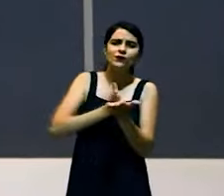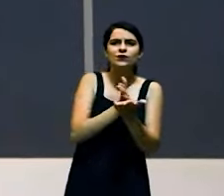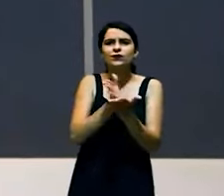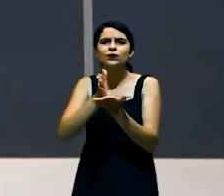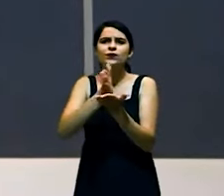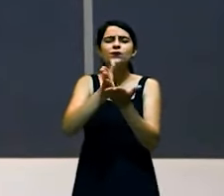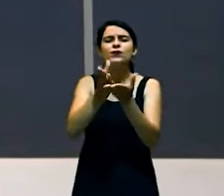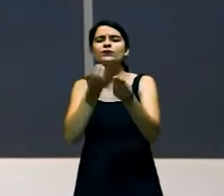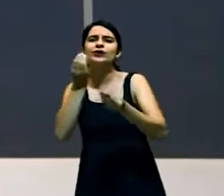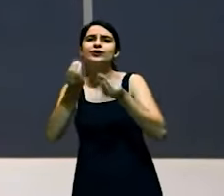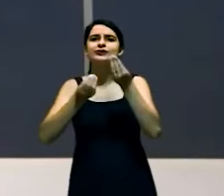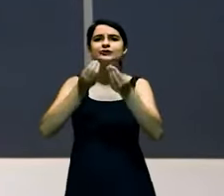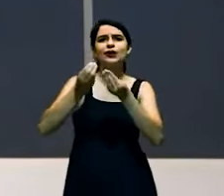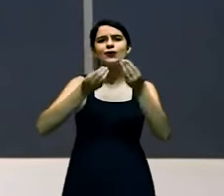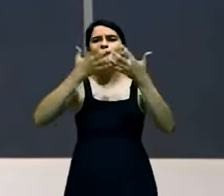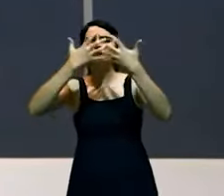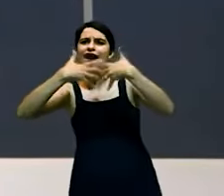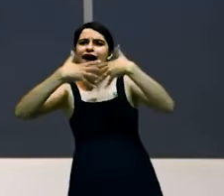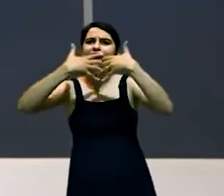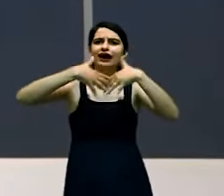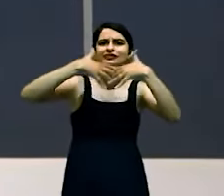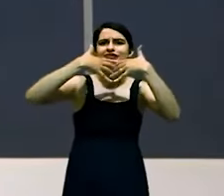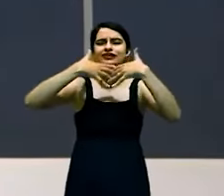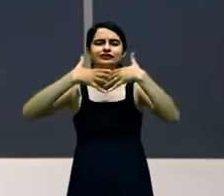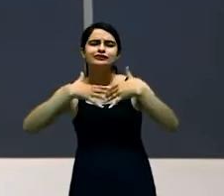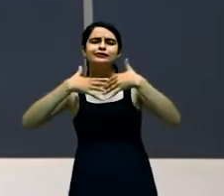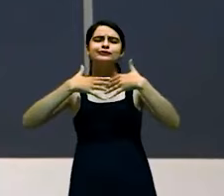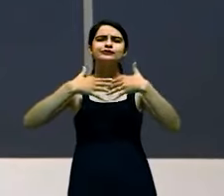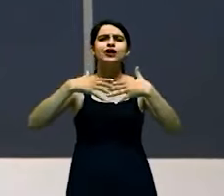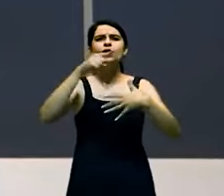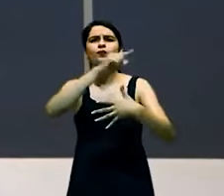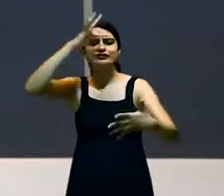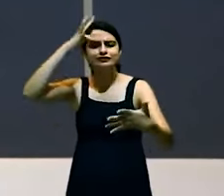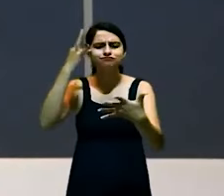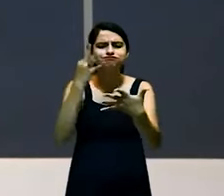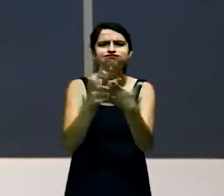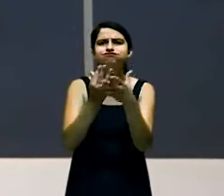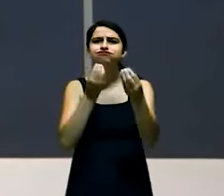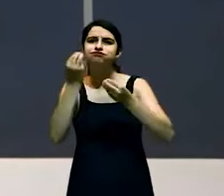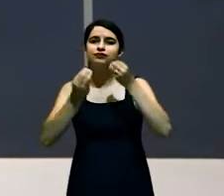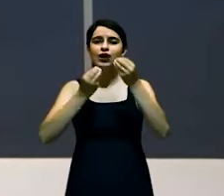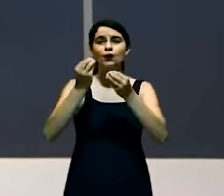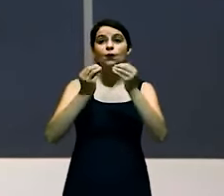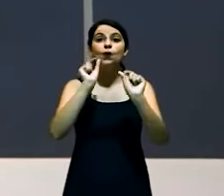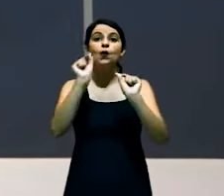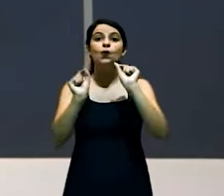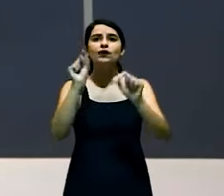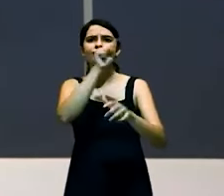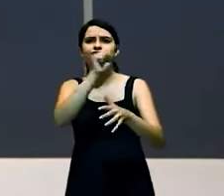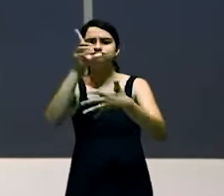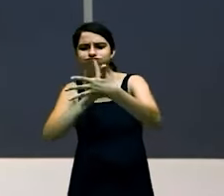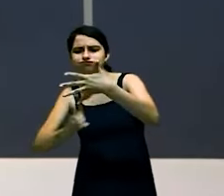Analise por todo esse tempo que você vem trilhando a fé. O que tem sido prioridade para você? Você